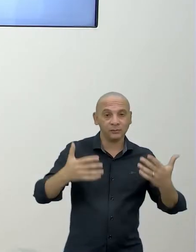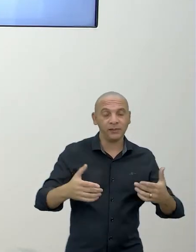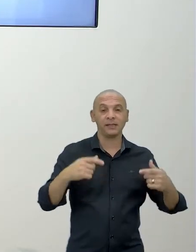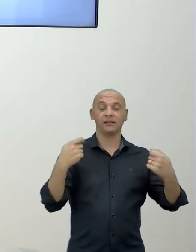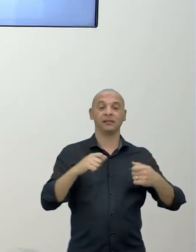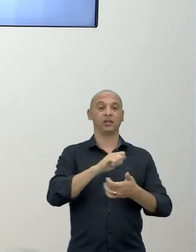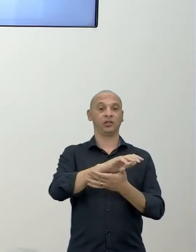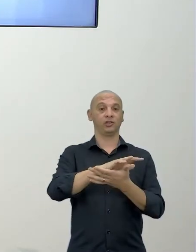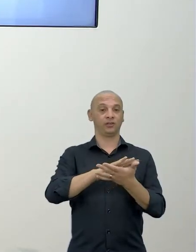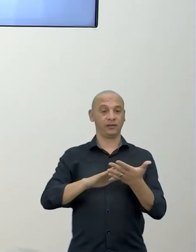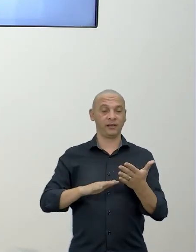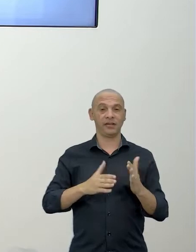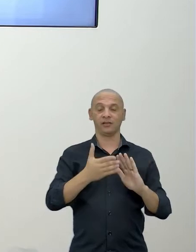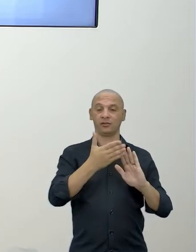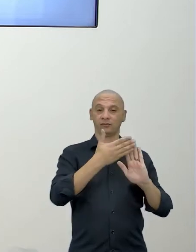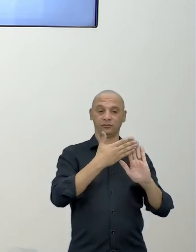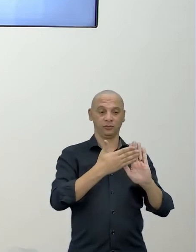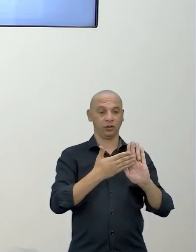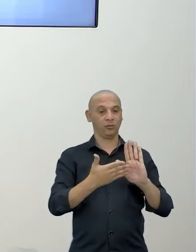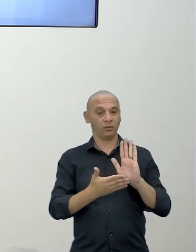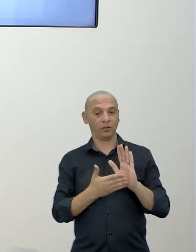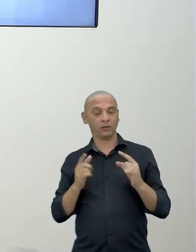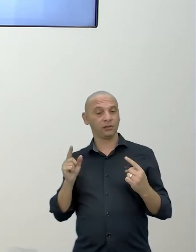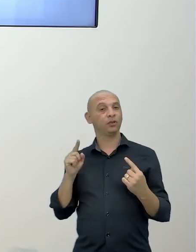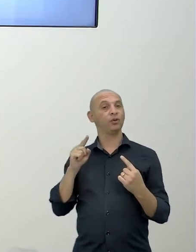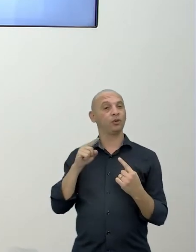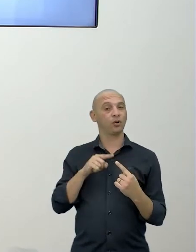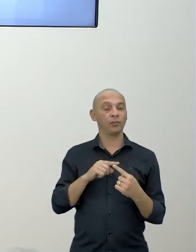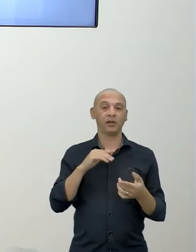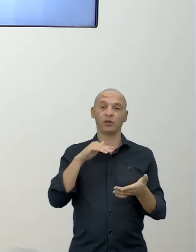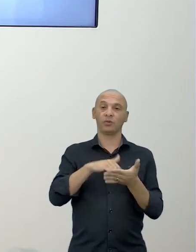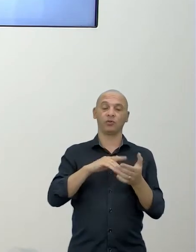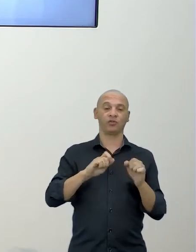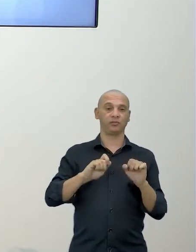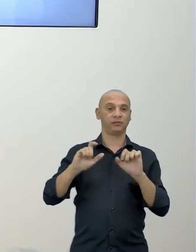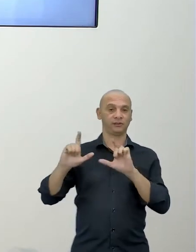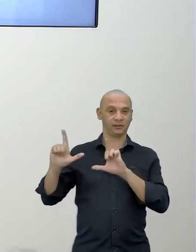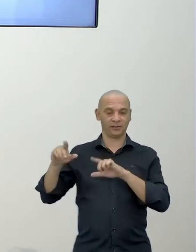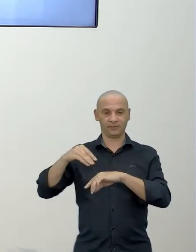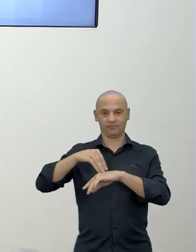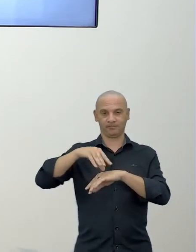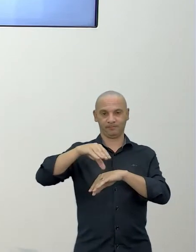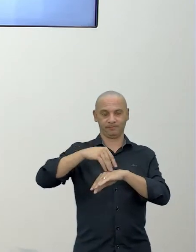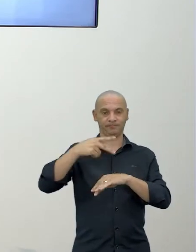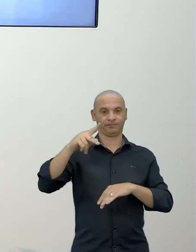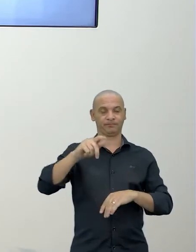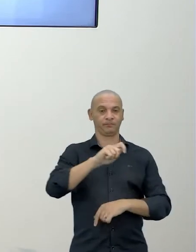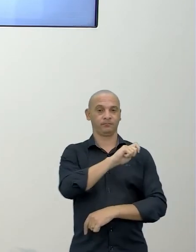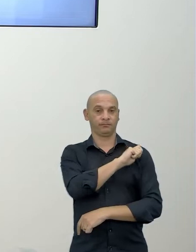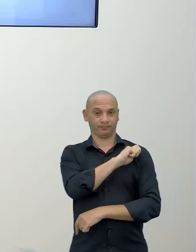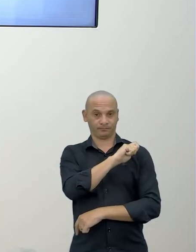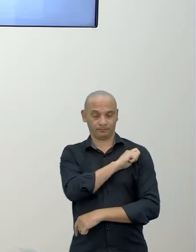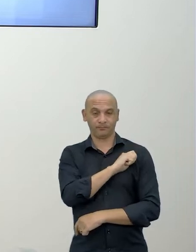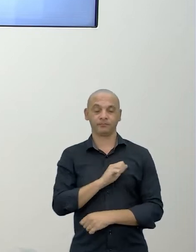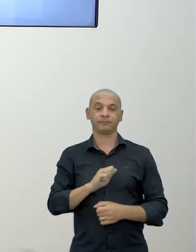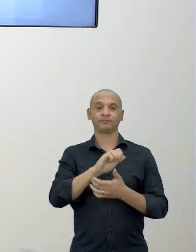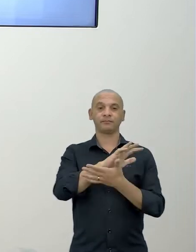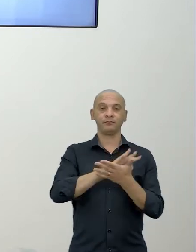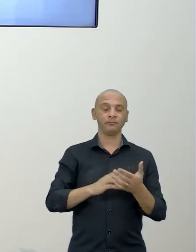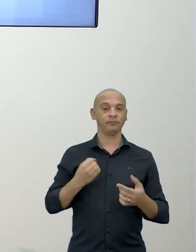à alimentação, lembrando que desde o começo, a gente sempre fala para vocês que essas atividades e essas propostas